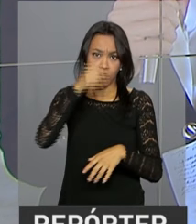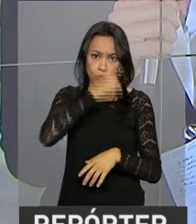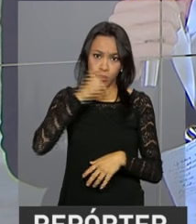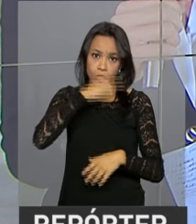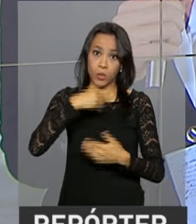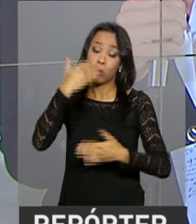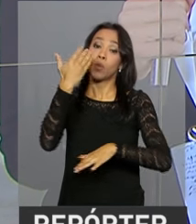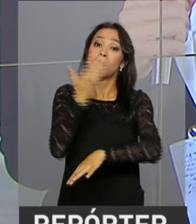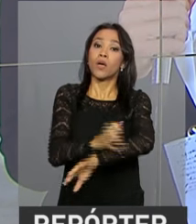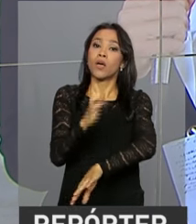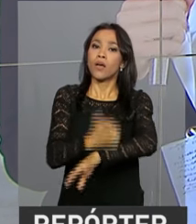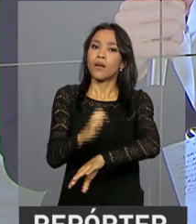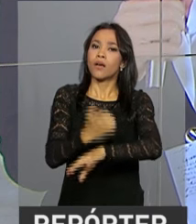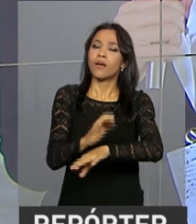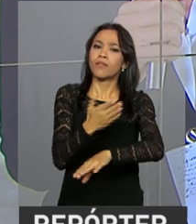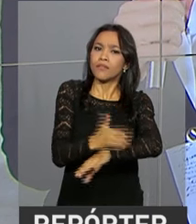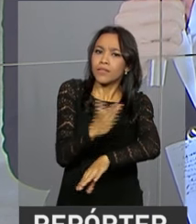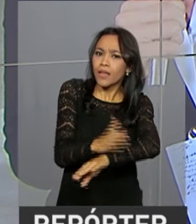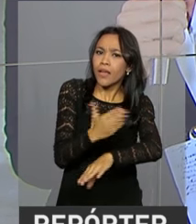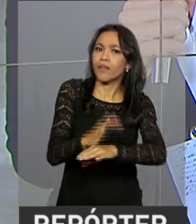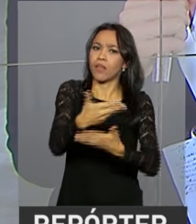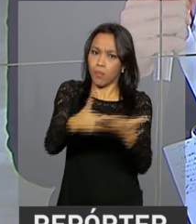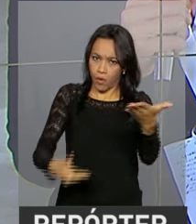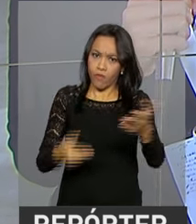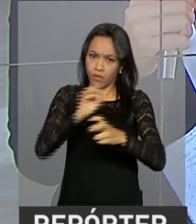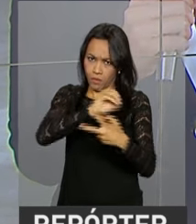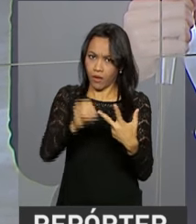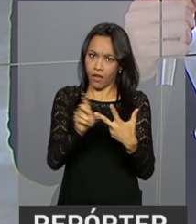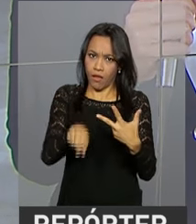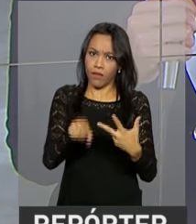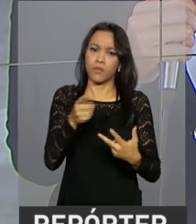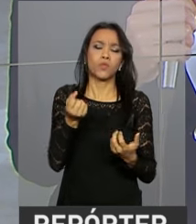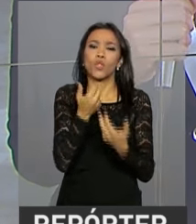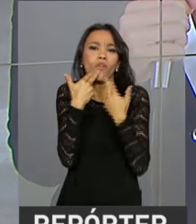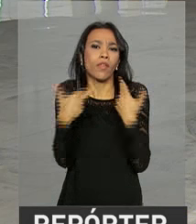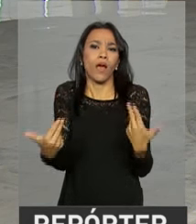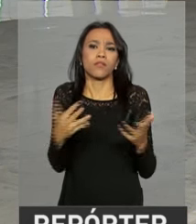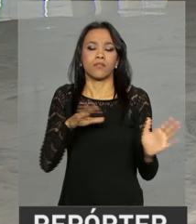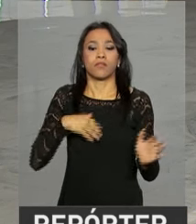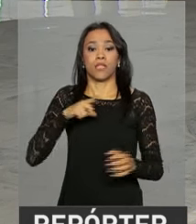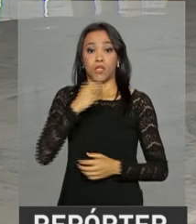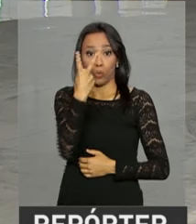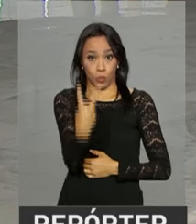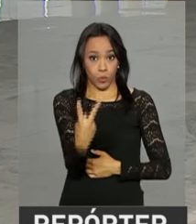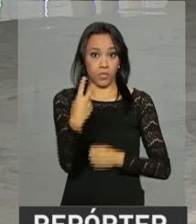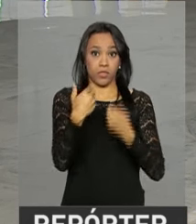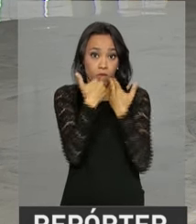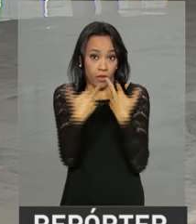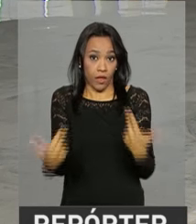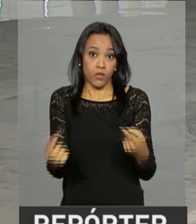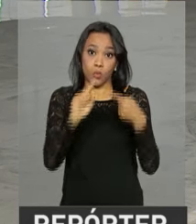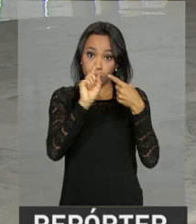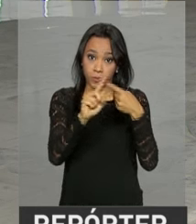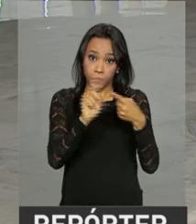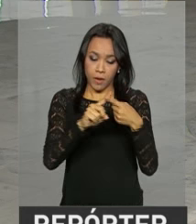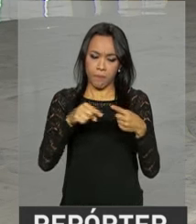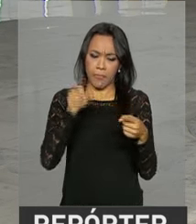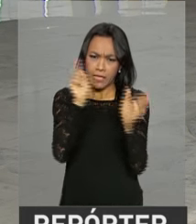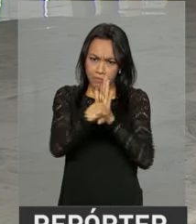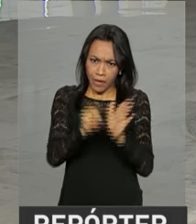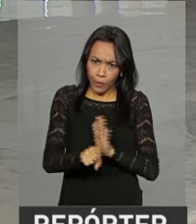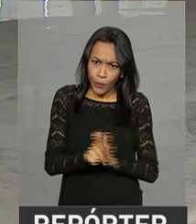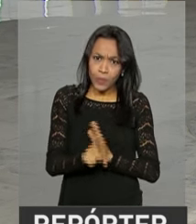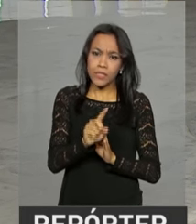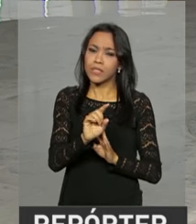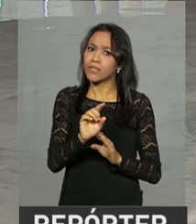simulado hora do Enem quais são as novidades desse simulado Leandro são duas novidades uma é que a maior parte da das questões do simulado dessa vez